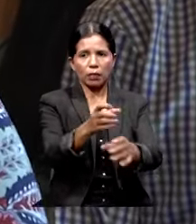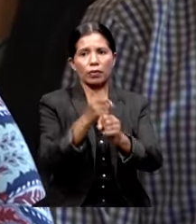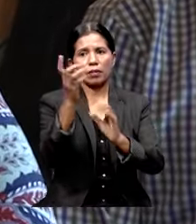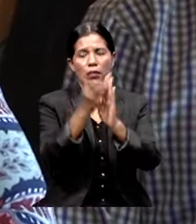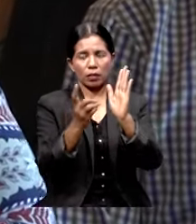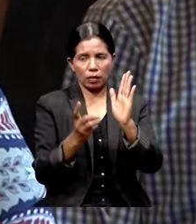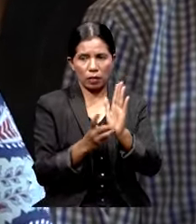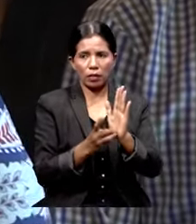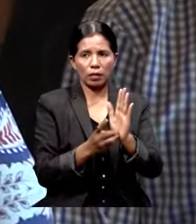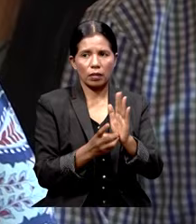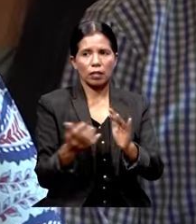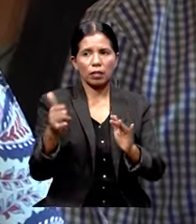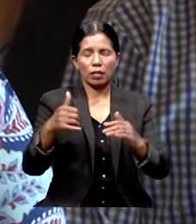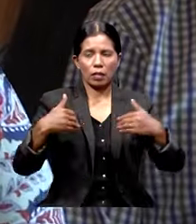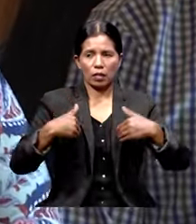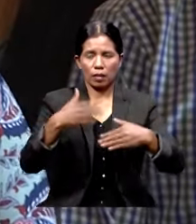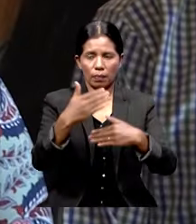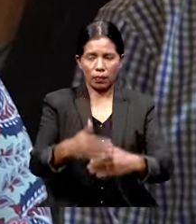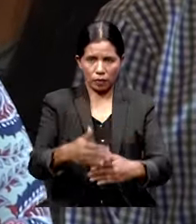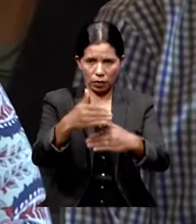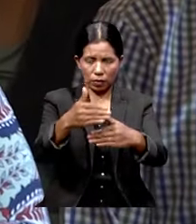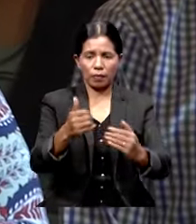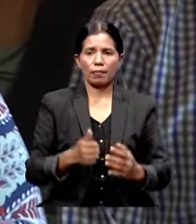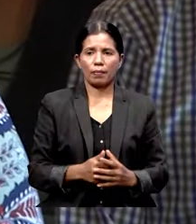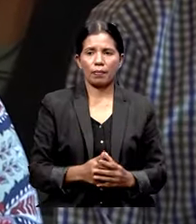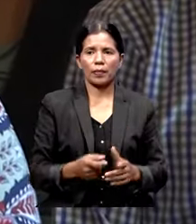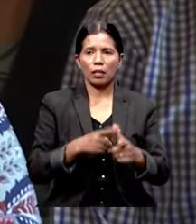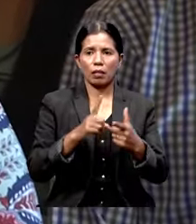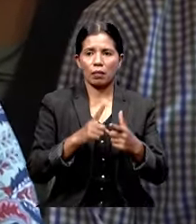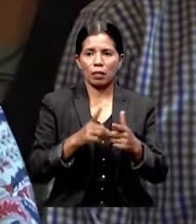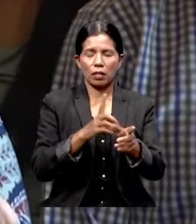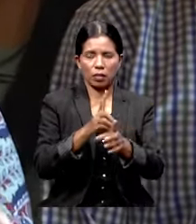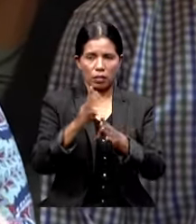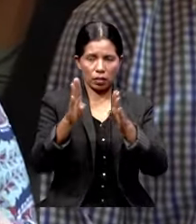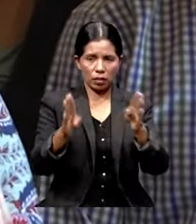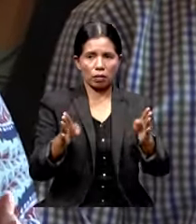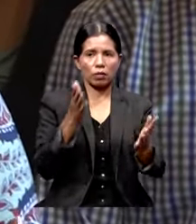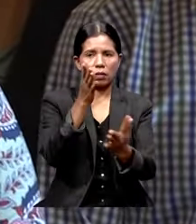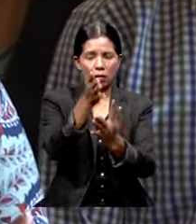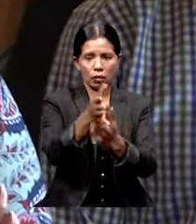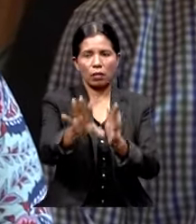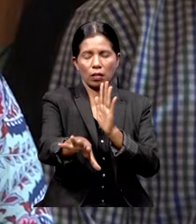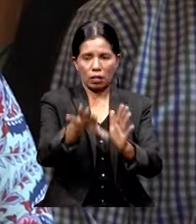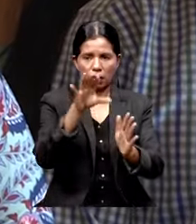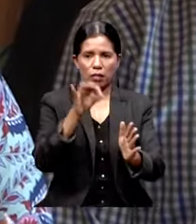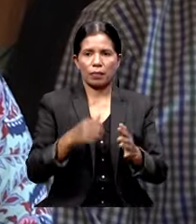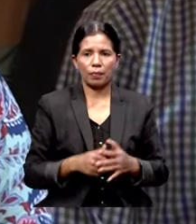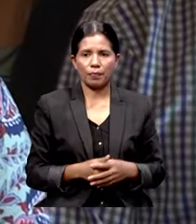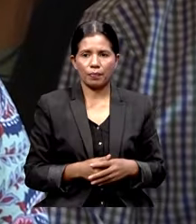e ser e processo. Depois de direção operacional, tem